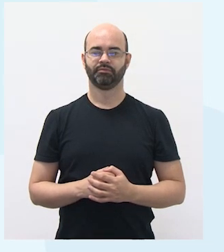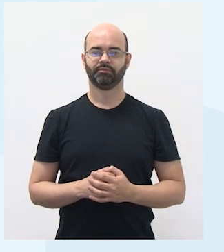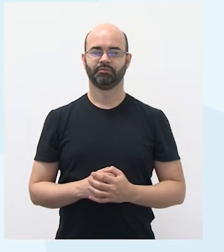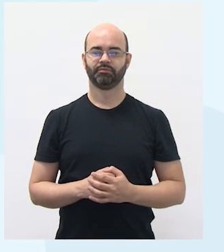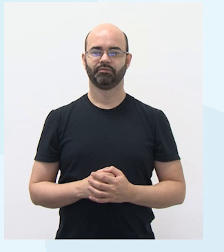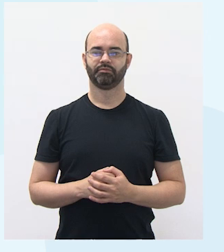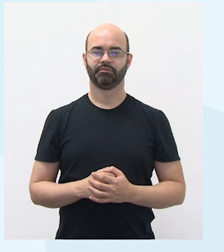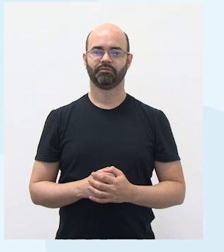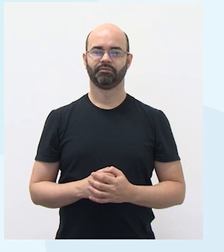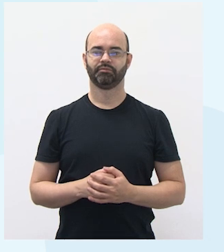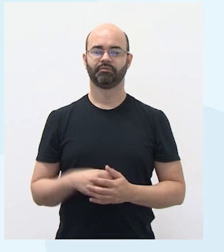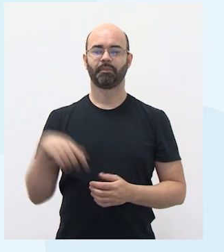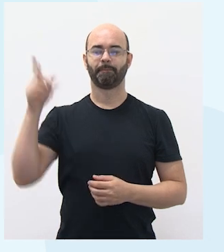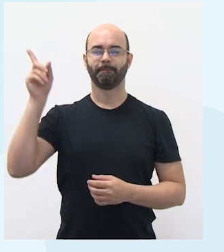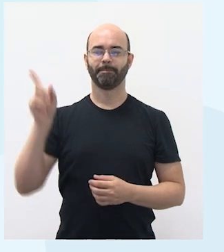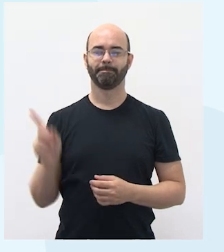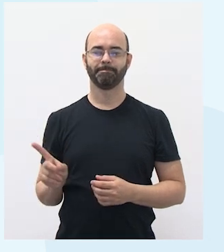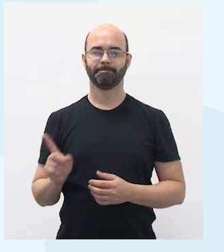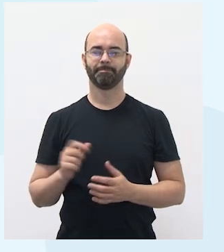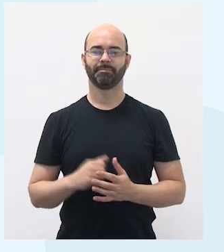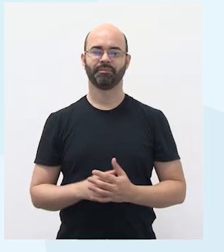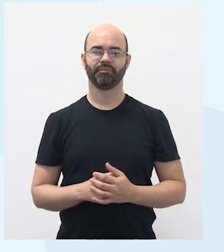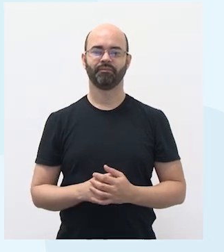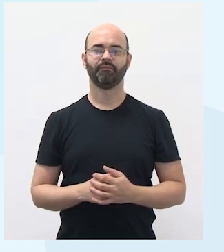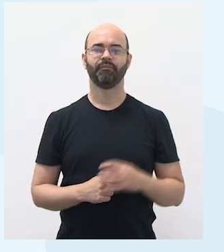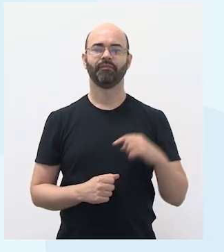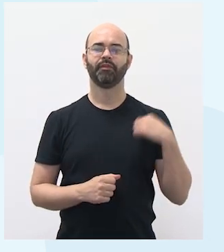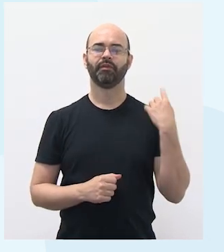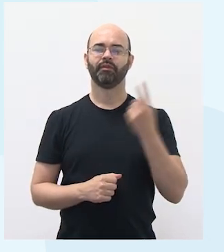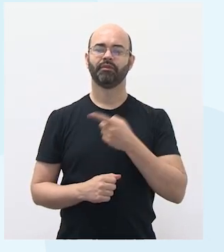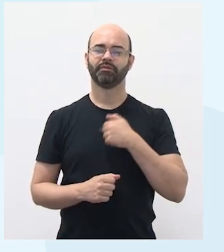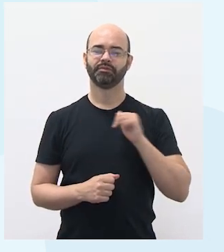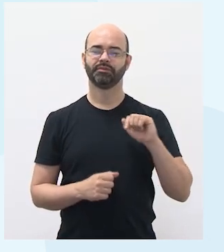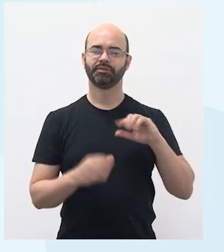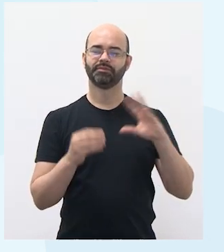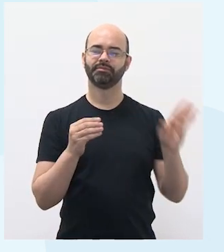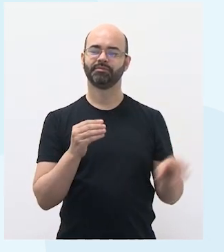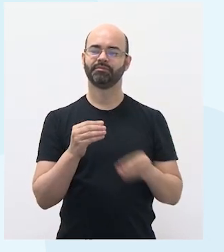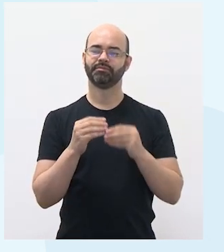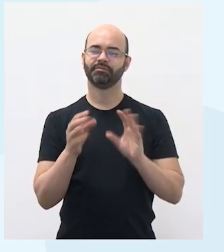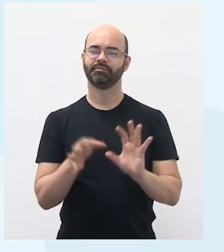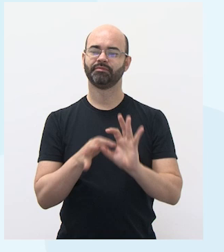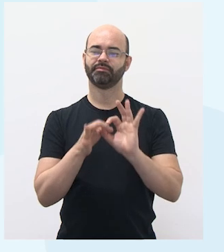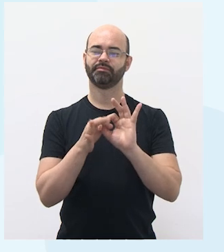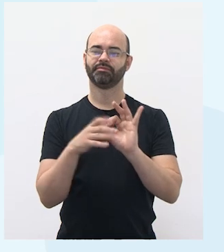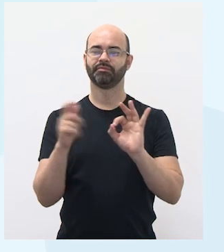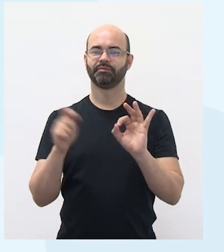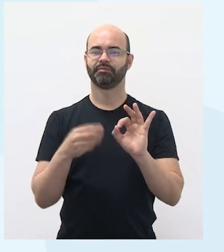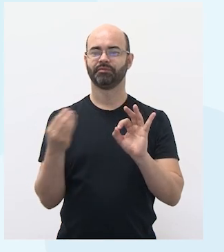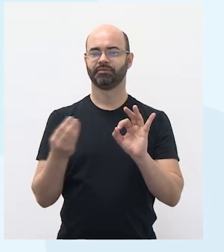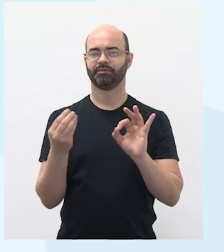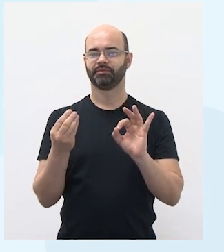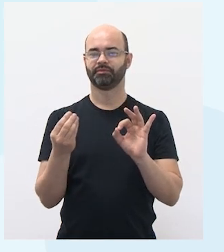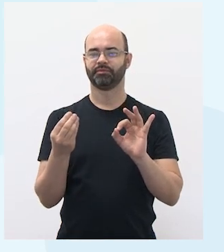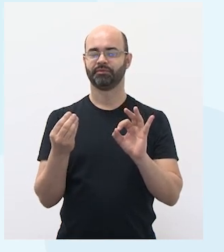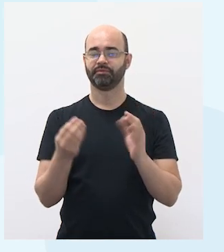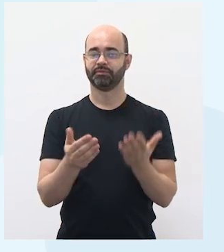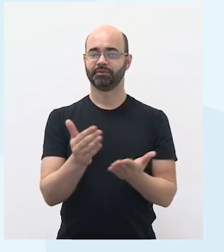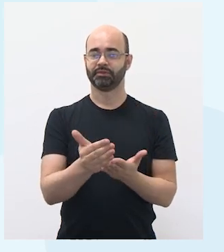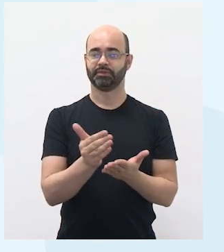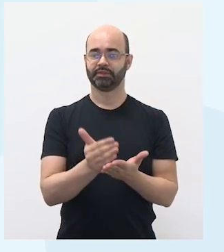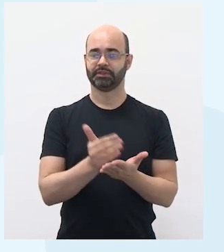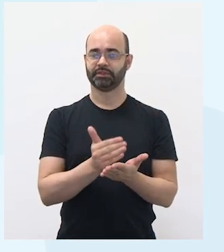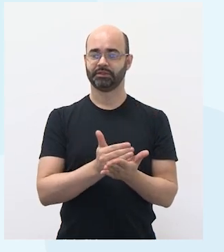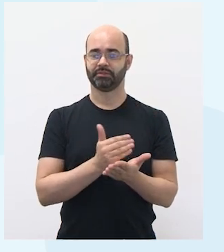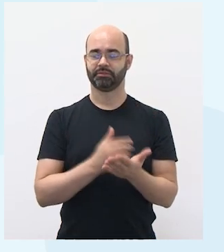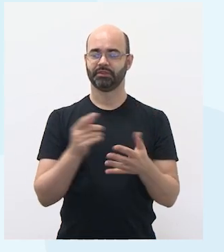proposituras aí do como a gente pode costurar todas essas coisas. Então, a gente tem lá as disciplinas do currículo, e essas